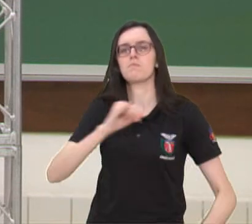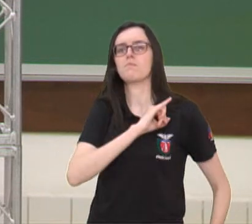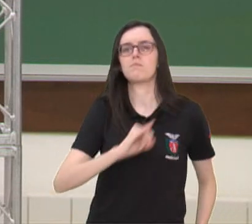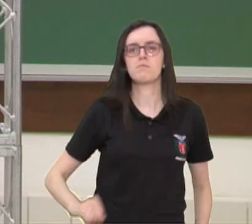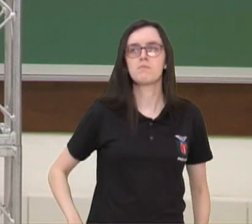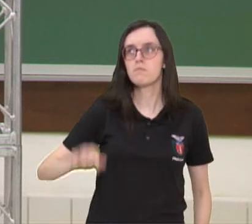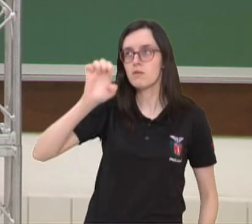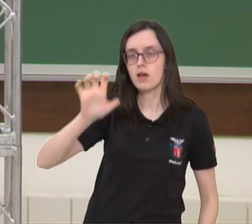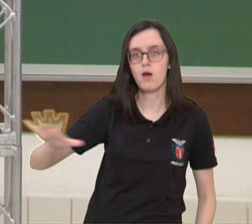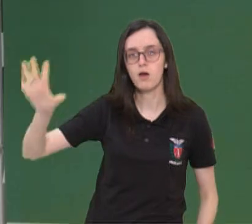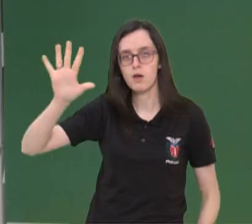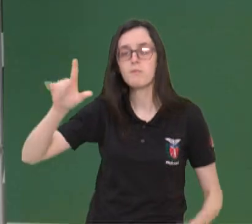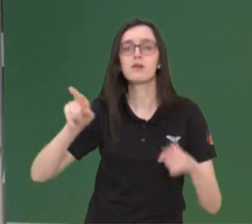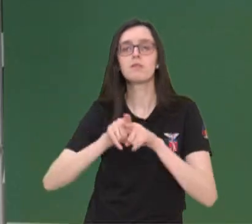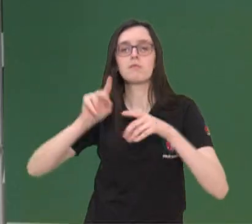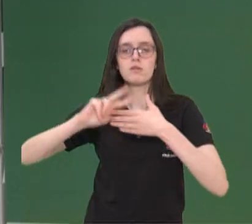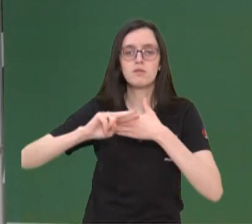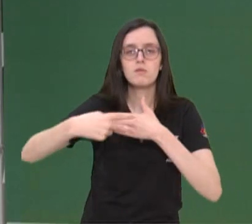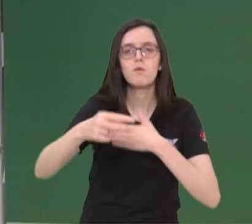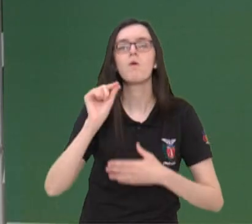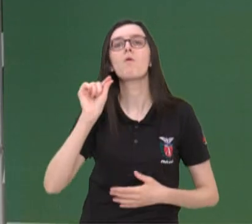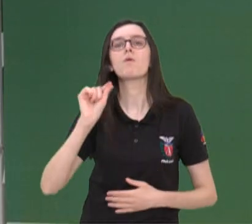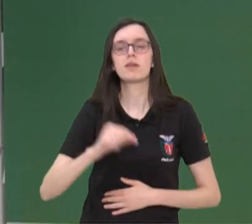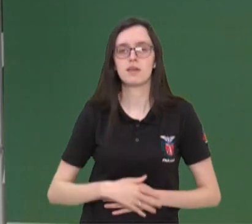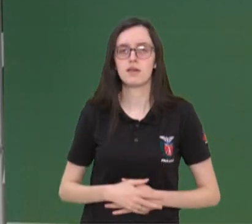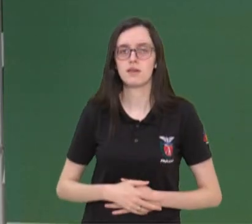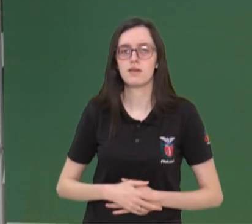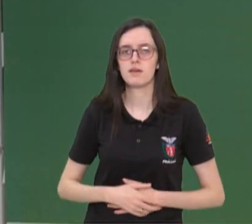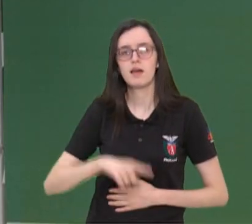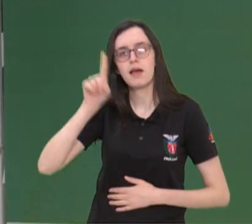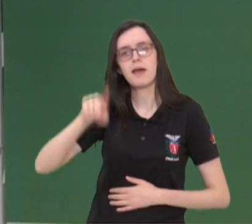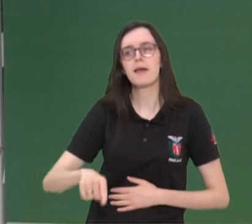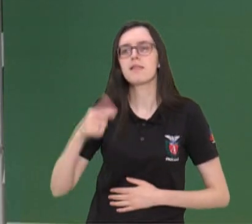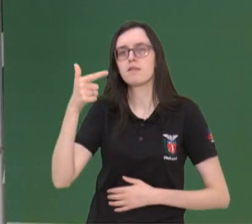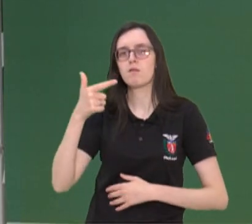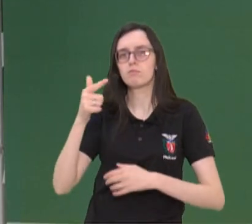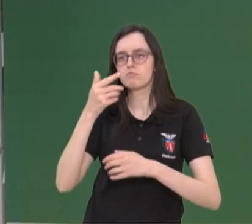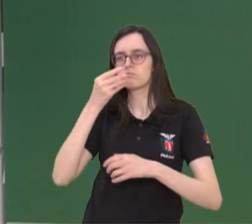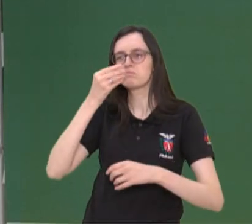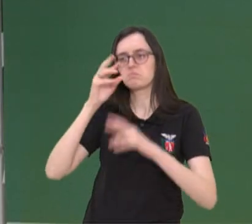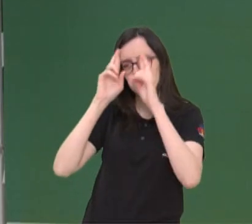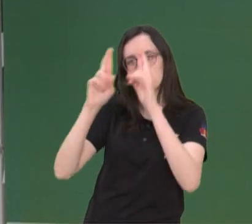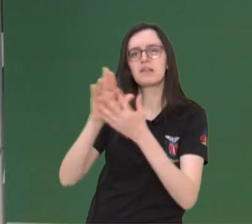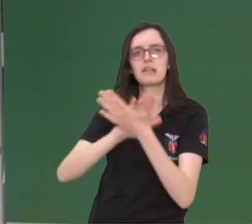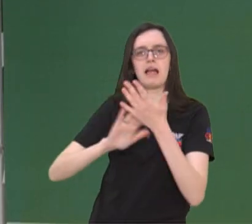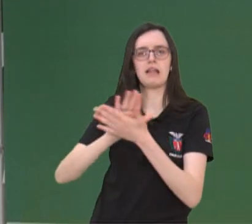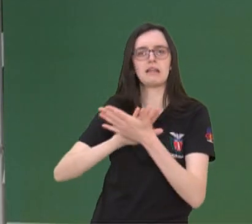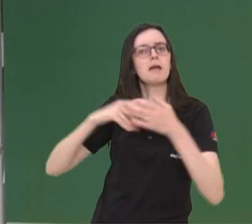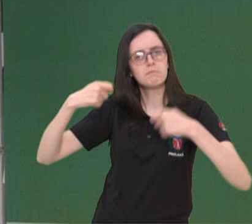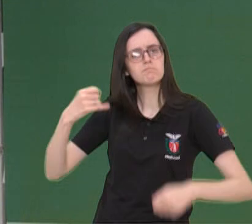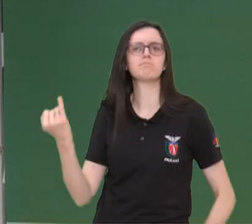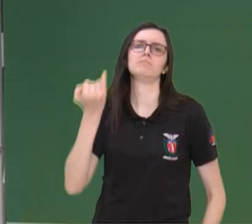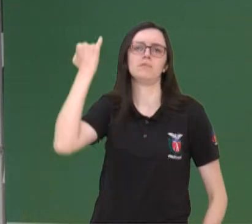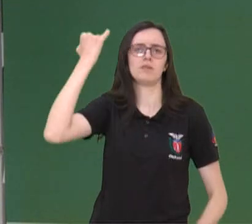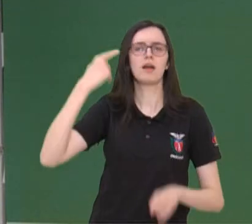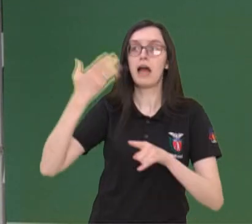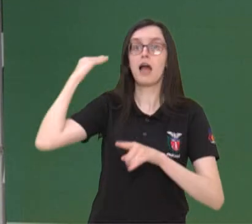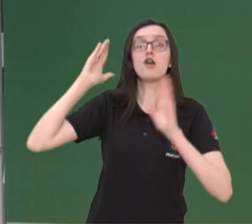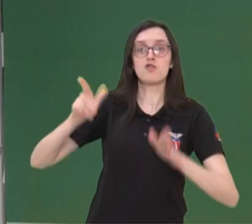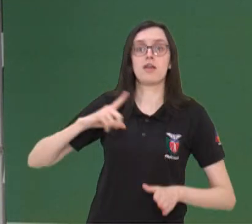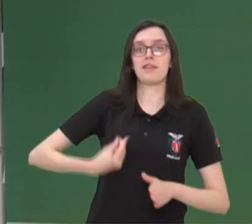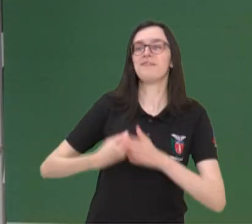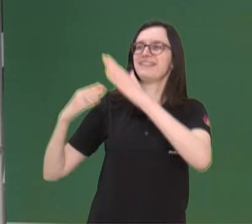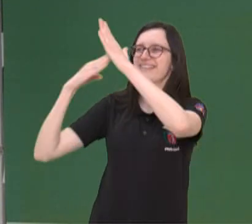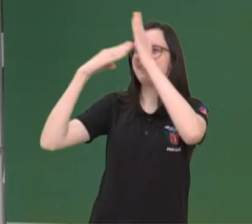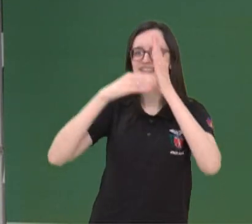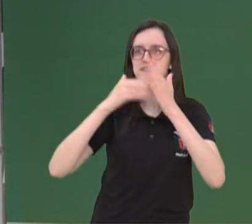da Europa e, consequentemente, desrespeitaram uma configuração pré-existente de limites